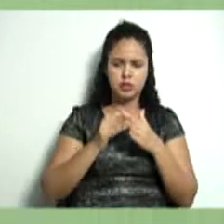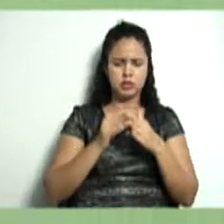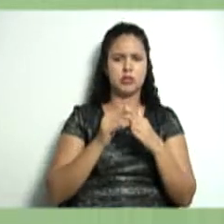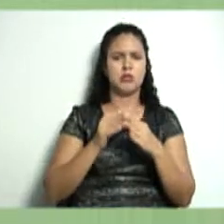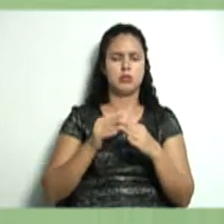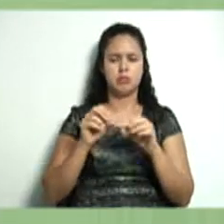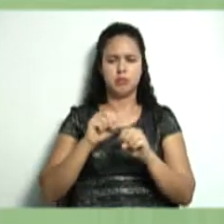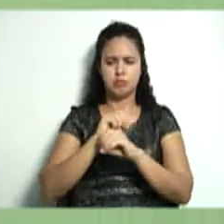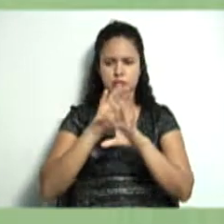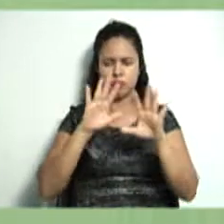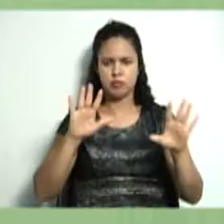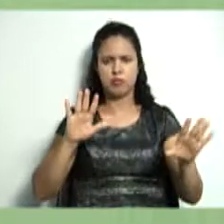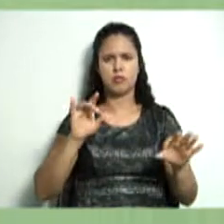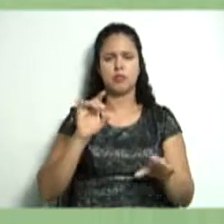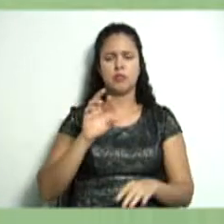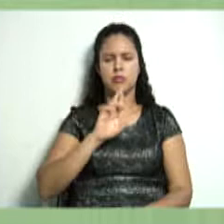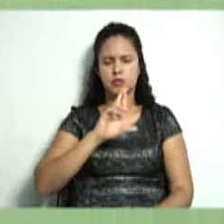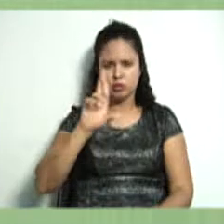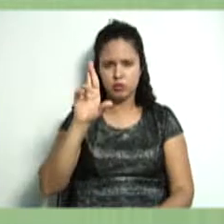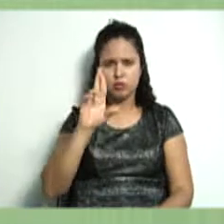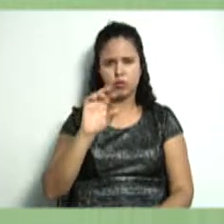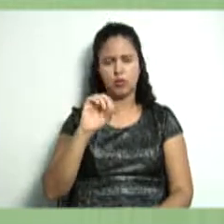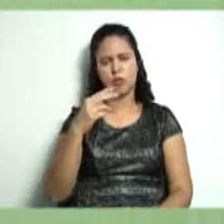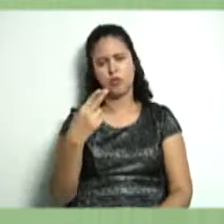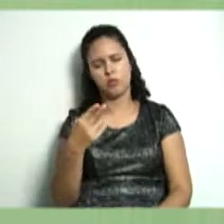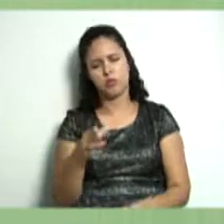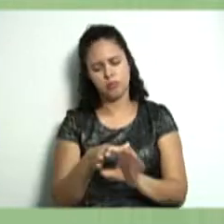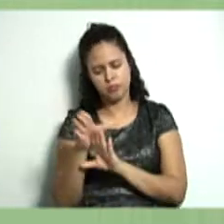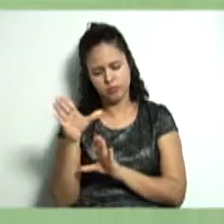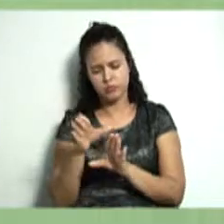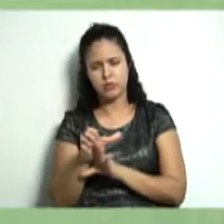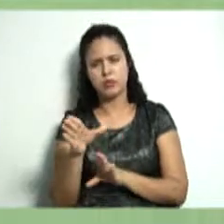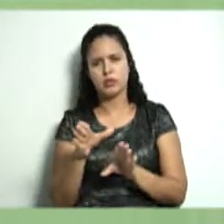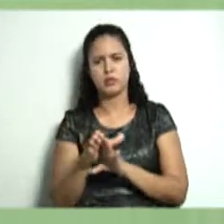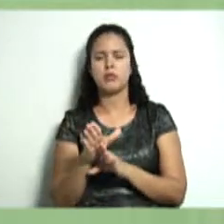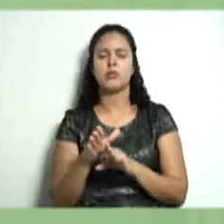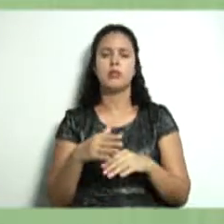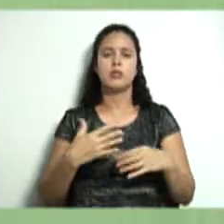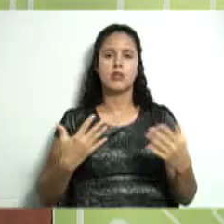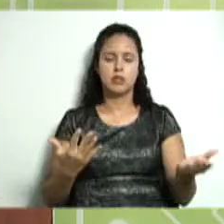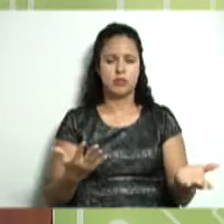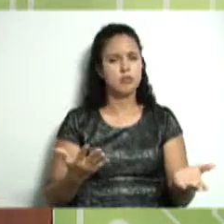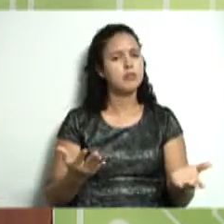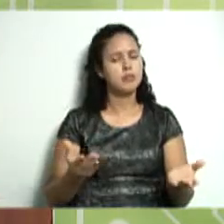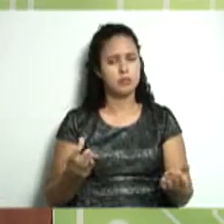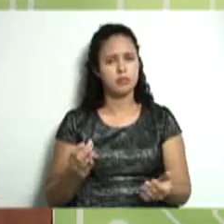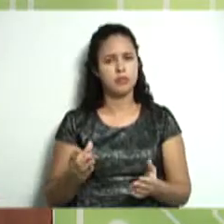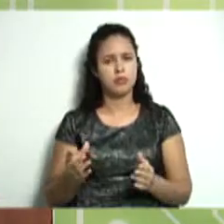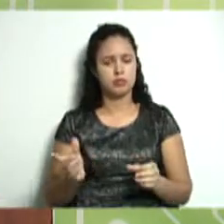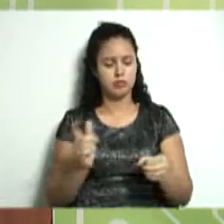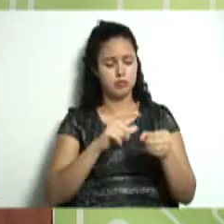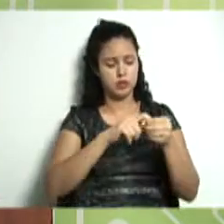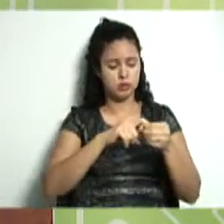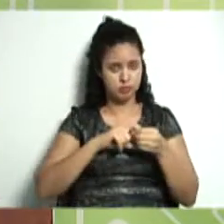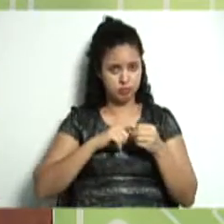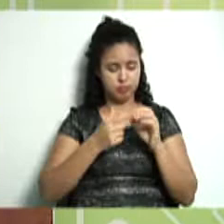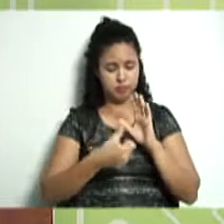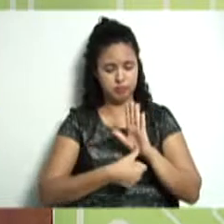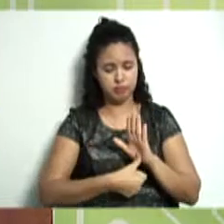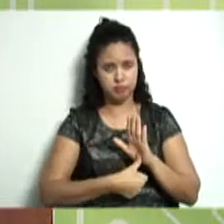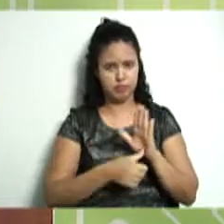conselheiros e funcionários. Essa é a parte que, por exemplo, o cooperado funciona como fiscalizador.